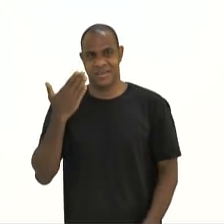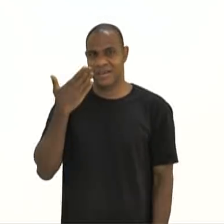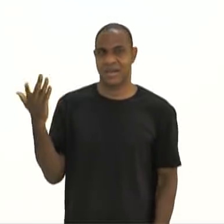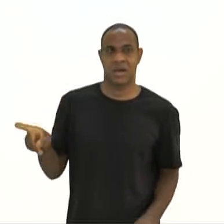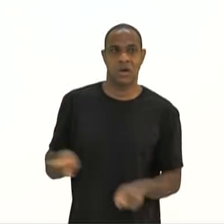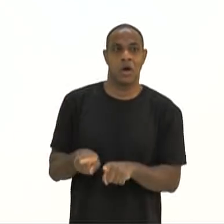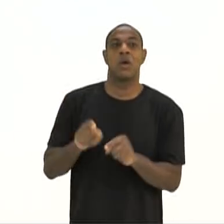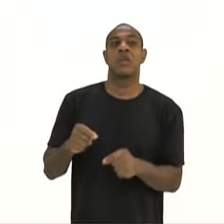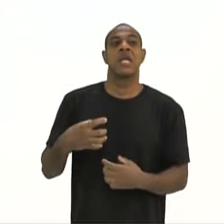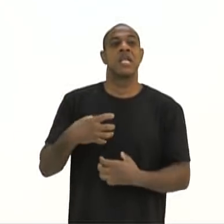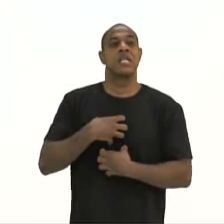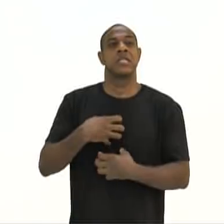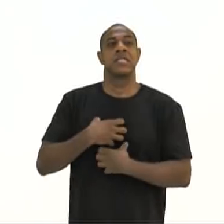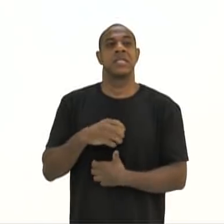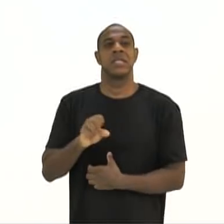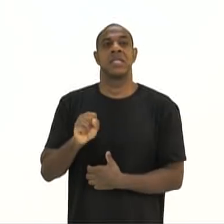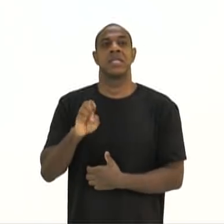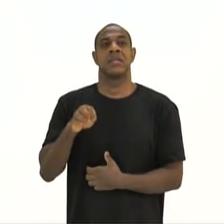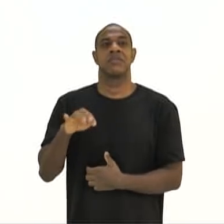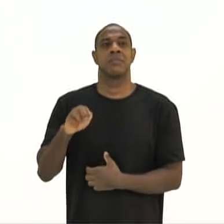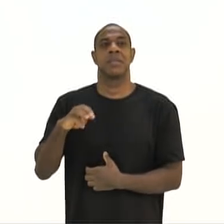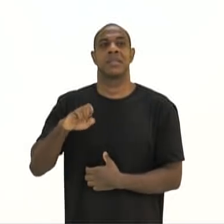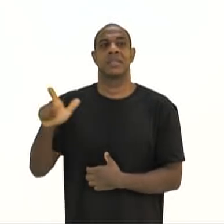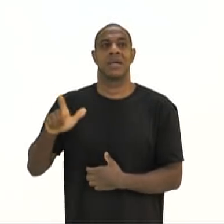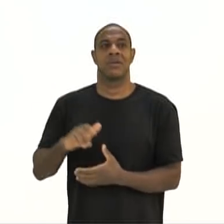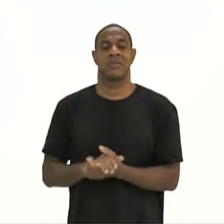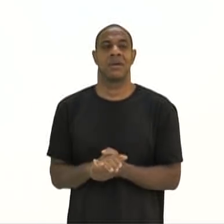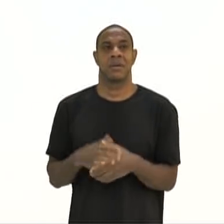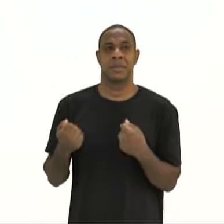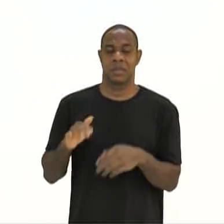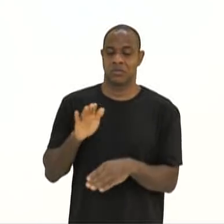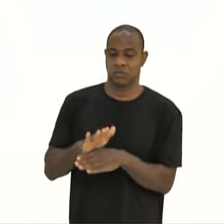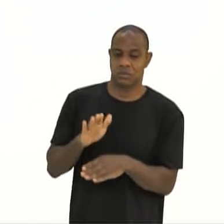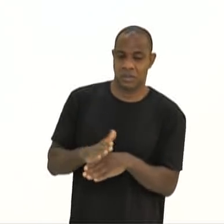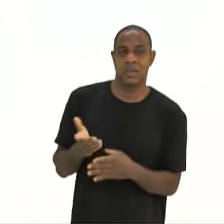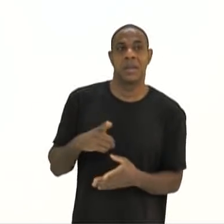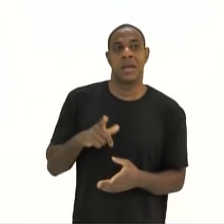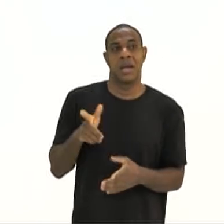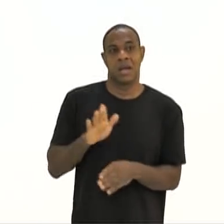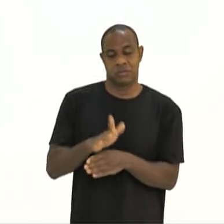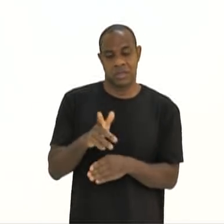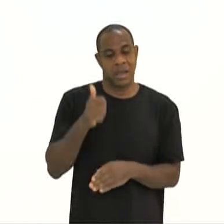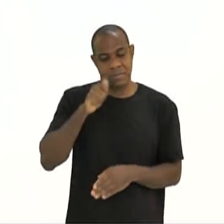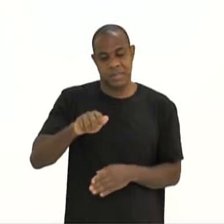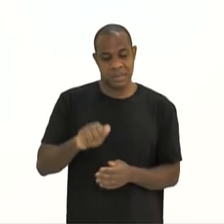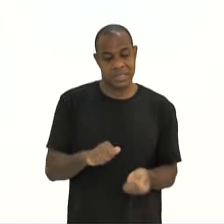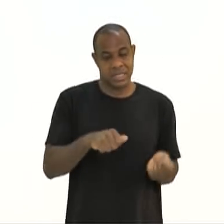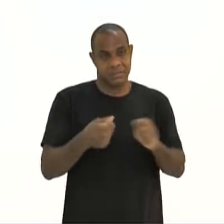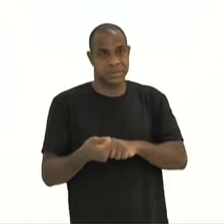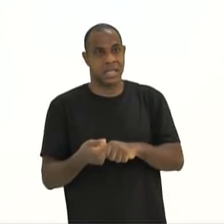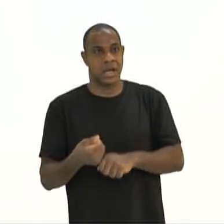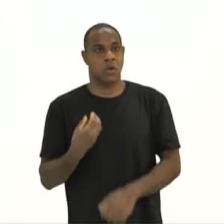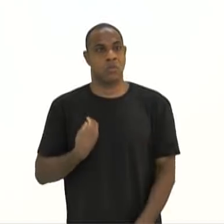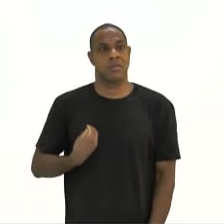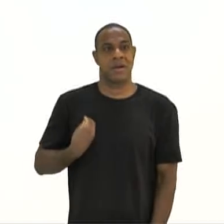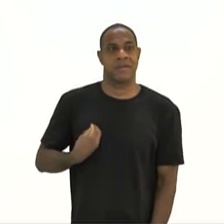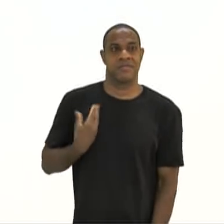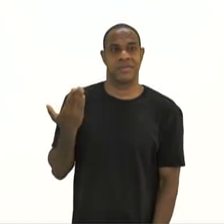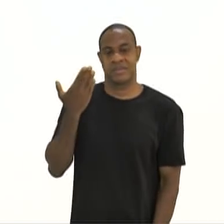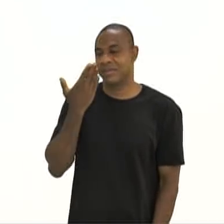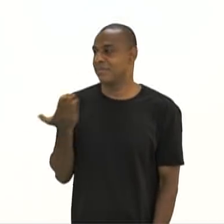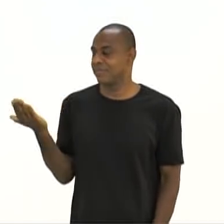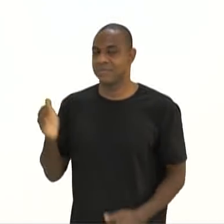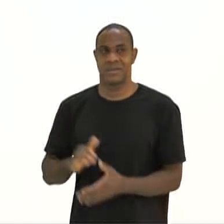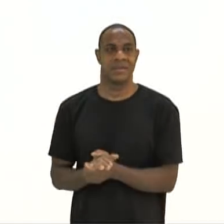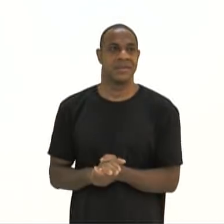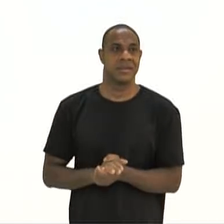precisa se equilibrar para ajudar a garota a se adaptar à nova e emocionante vida. Então, a gente tem aqui só uma sugestão, vocês podem ter